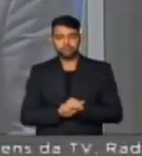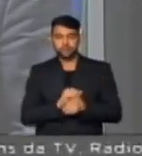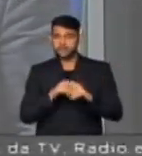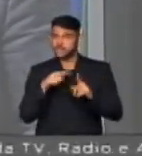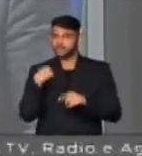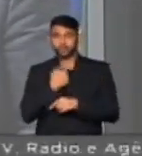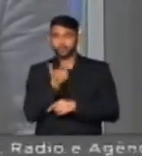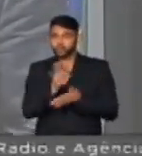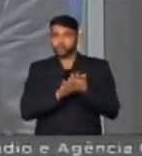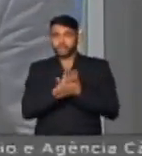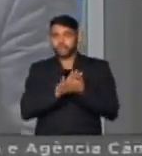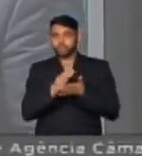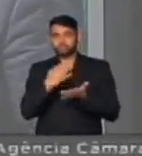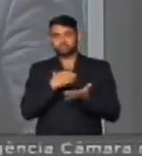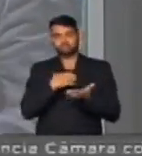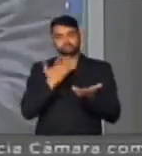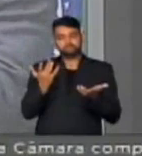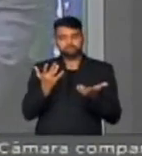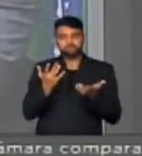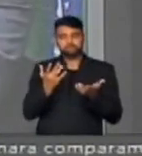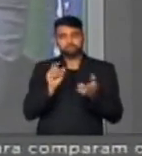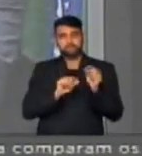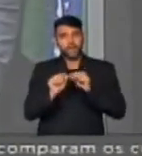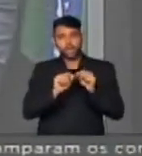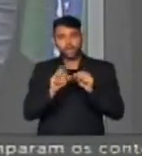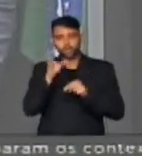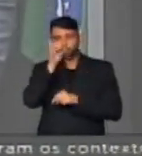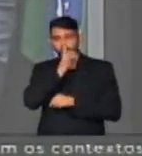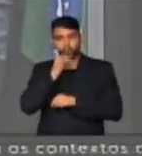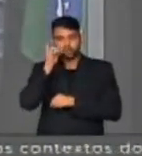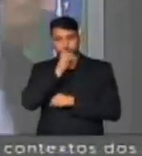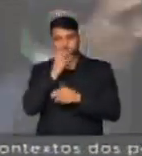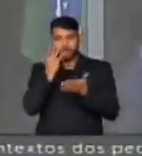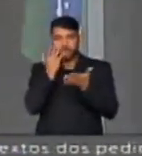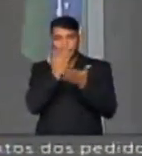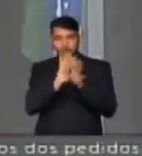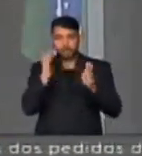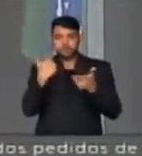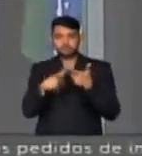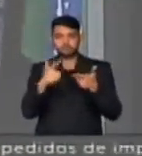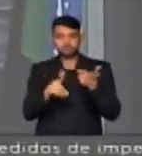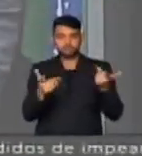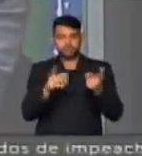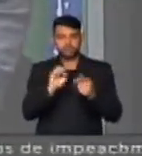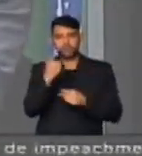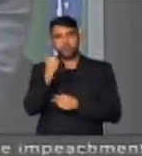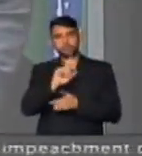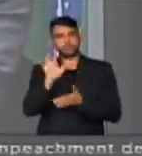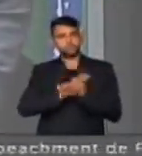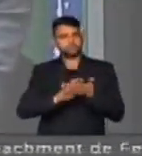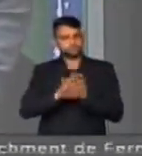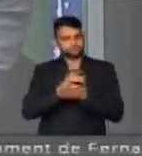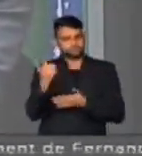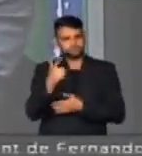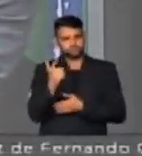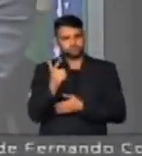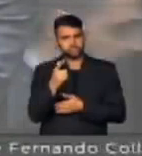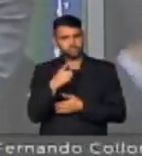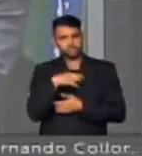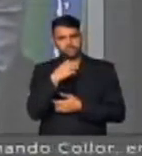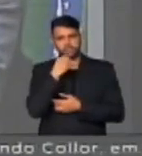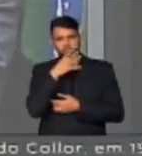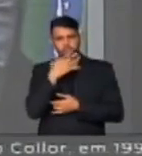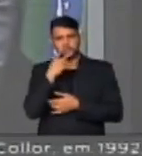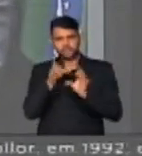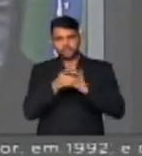Mas nós não temos razão para que no domingo acabe essa desgraça. Claro que não. Boa é